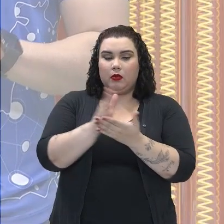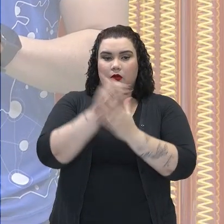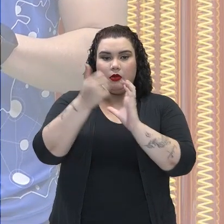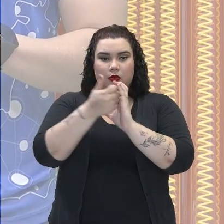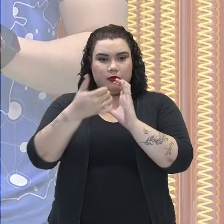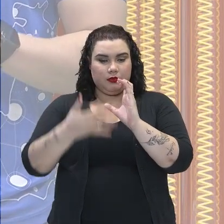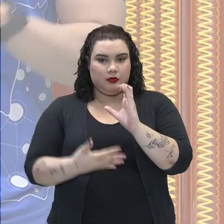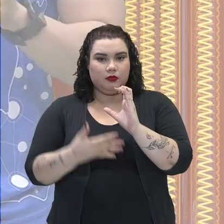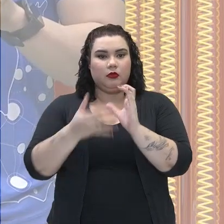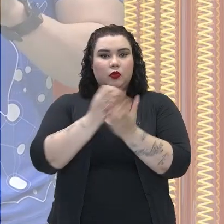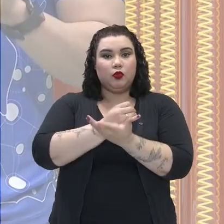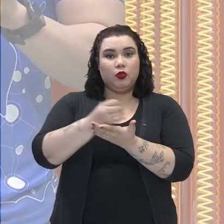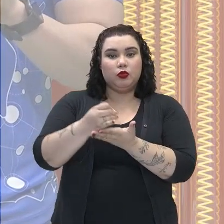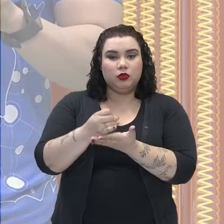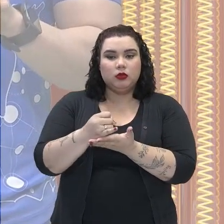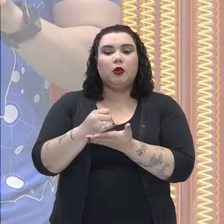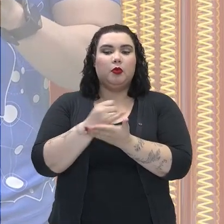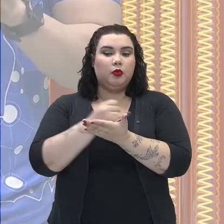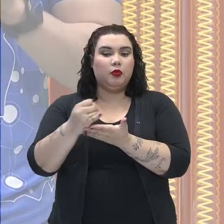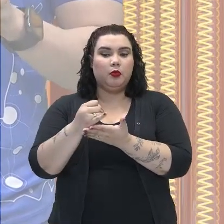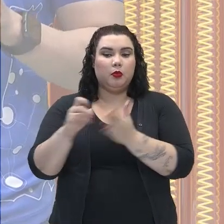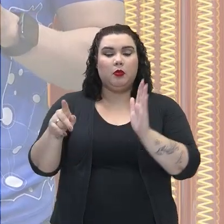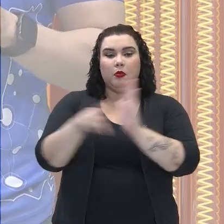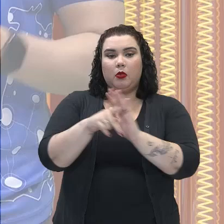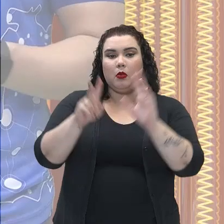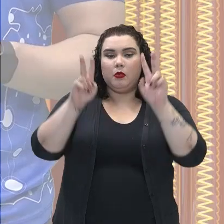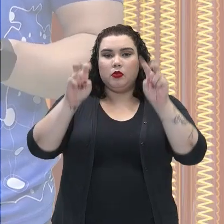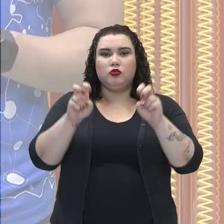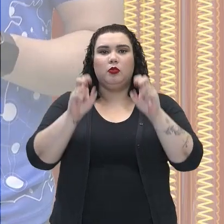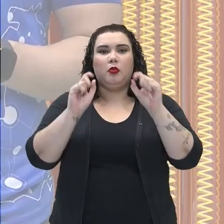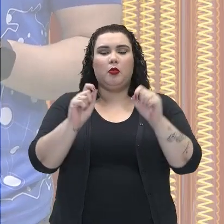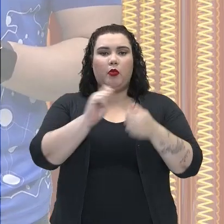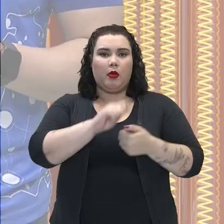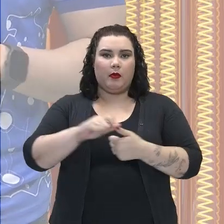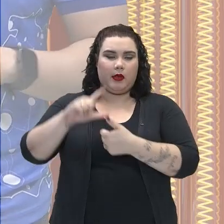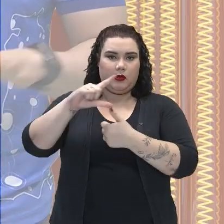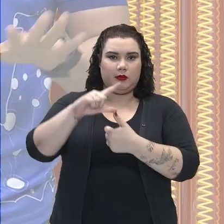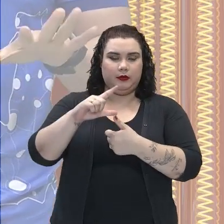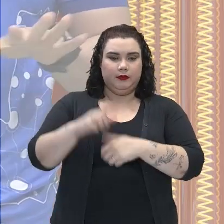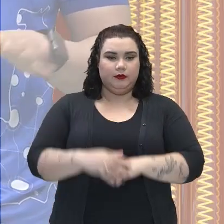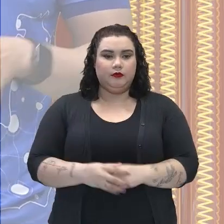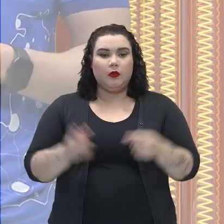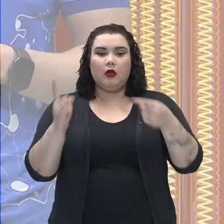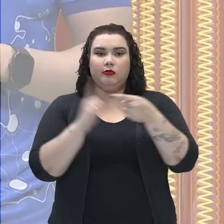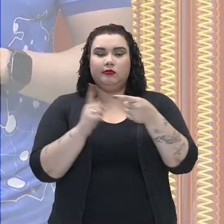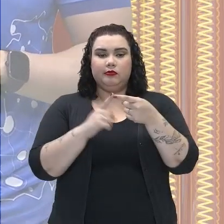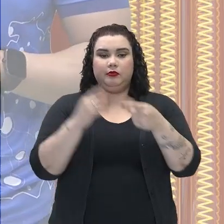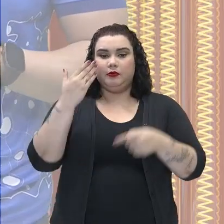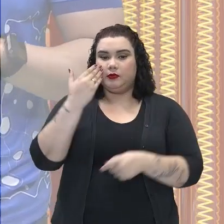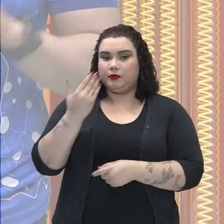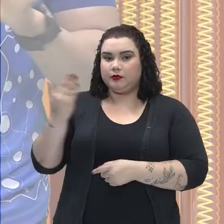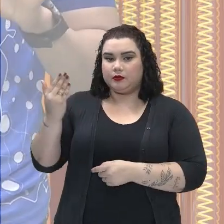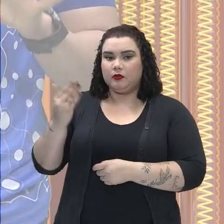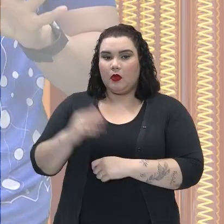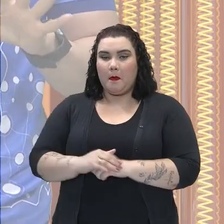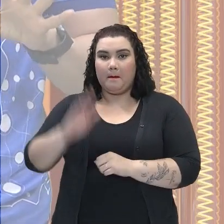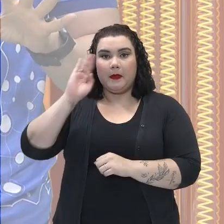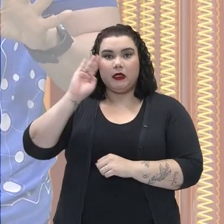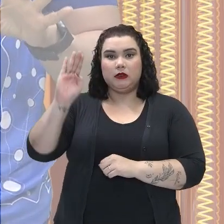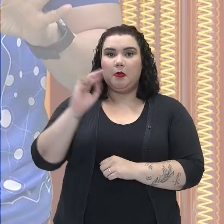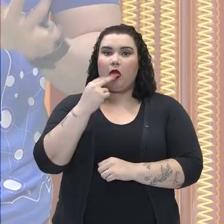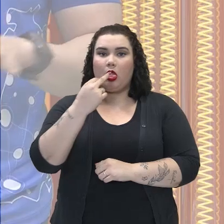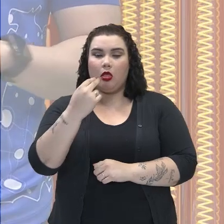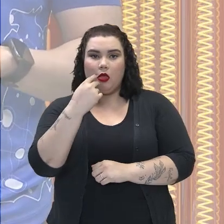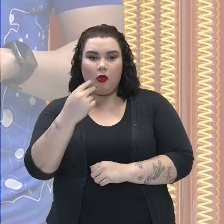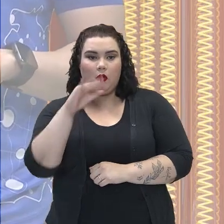aqui introdutórias sobre a América Latina, certo? Primeiro ponto que eu gostaria de destacar aqui com vocês, os principais idiomas